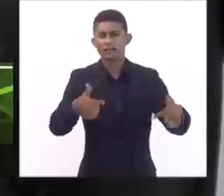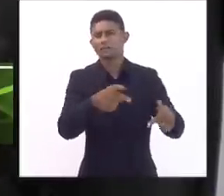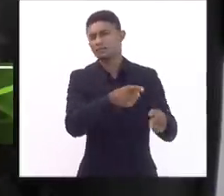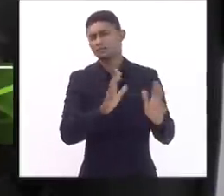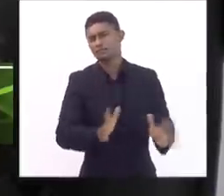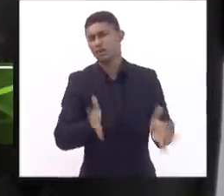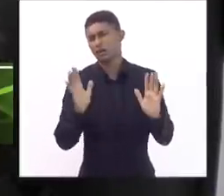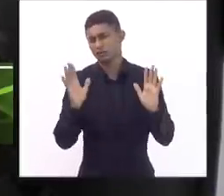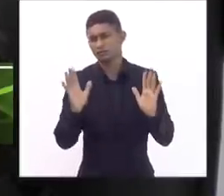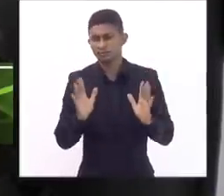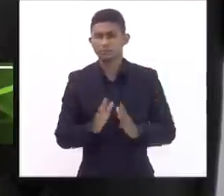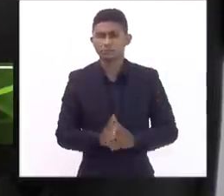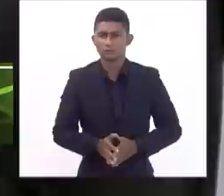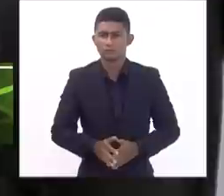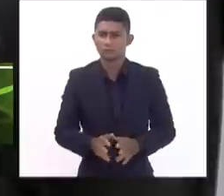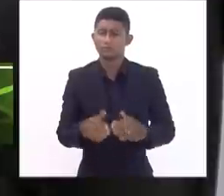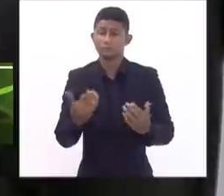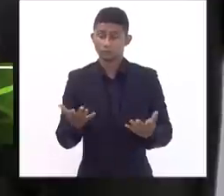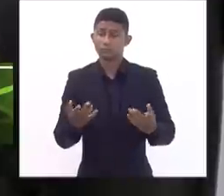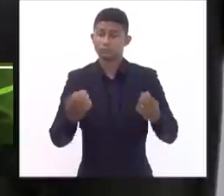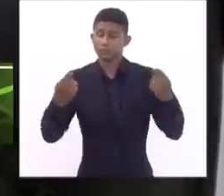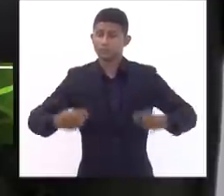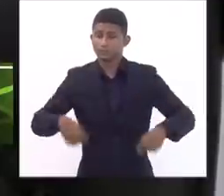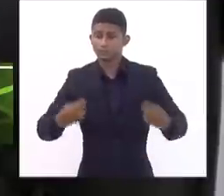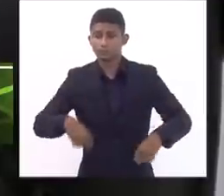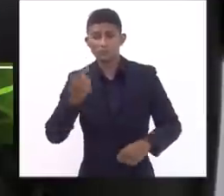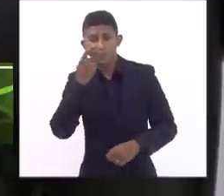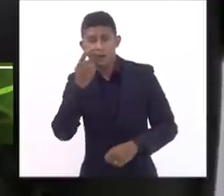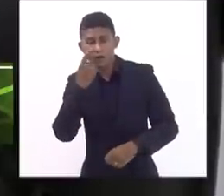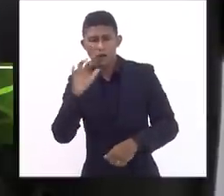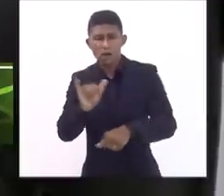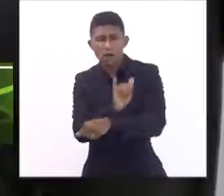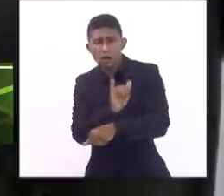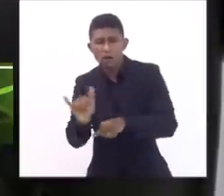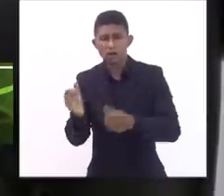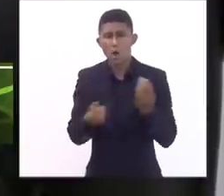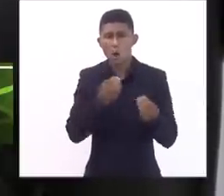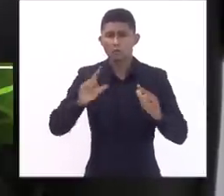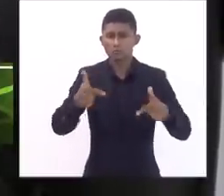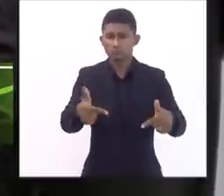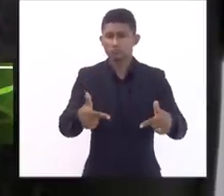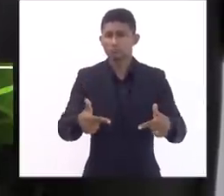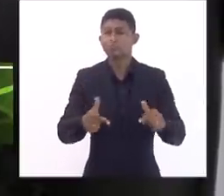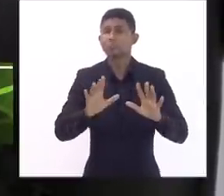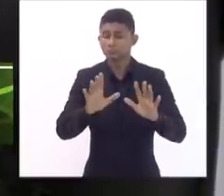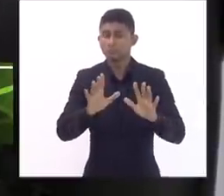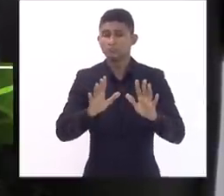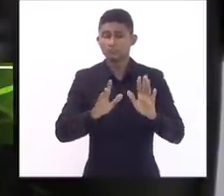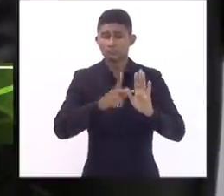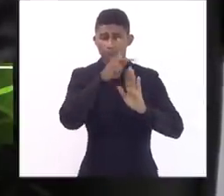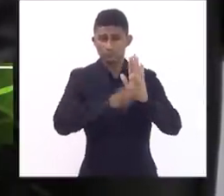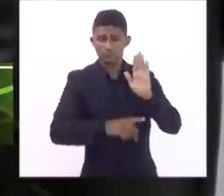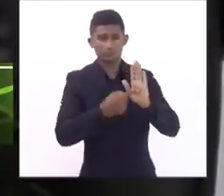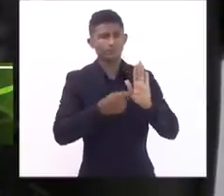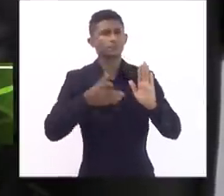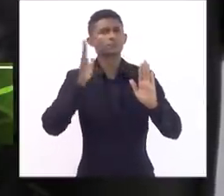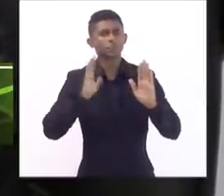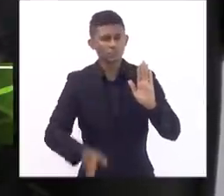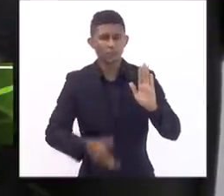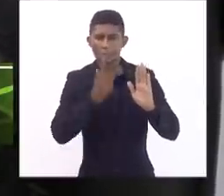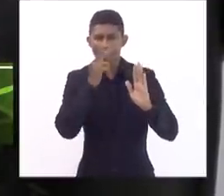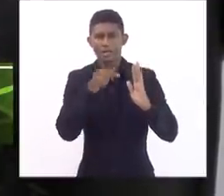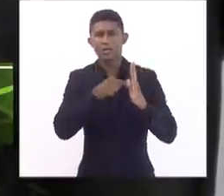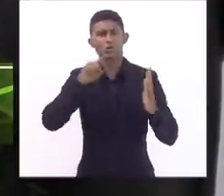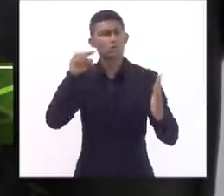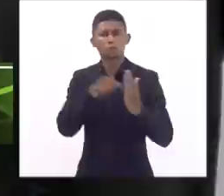que viesse o modus operandi da maneira que isso ia ser aplicado, mas que, de fato, o projeto já tinha sido... já havia perdido o